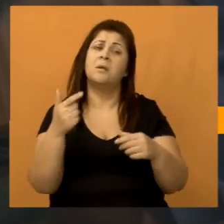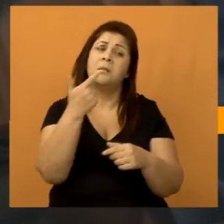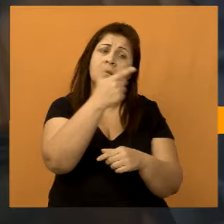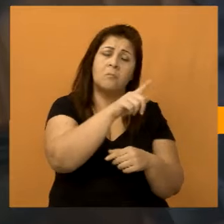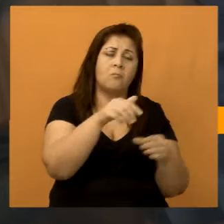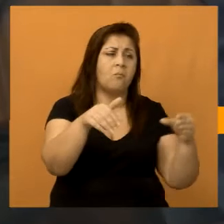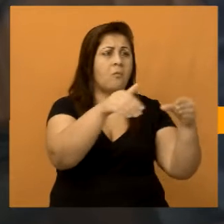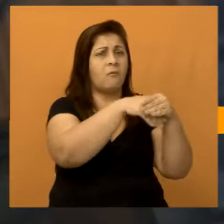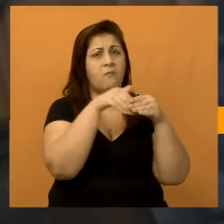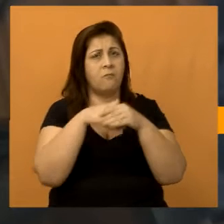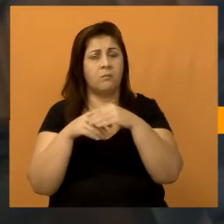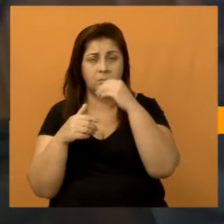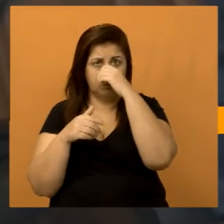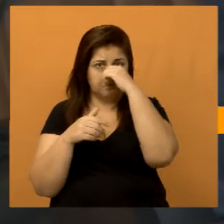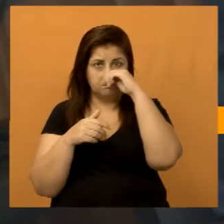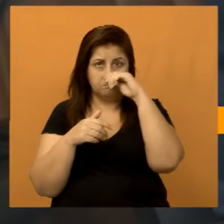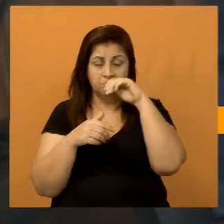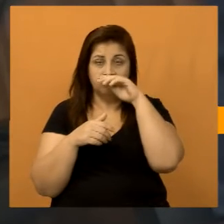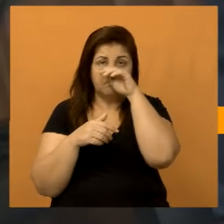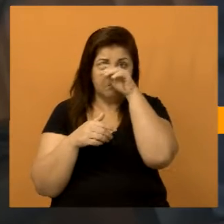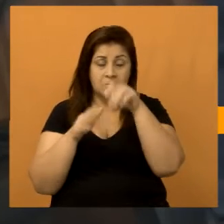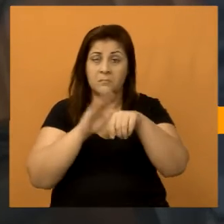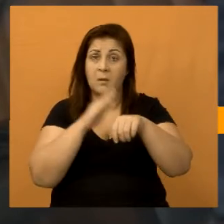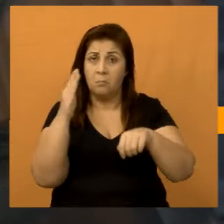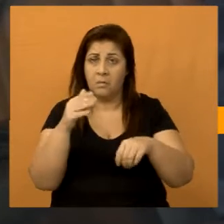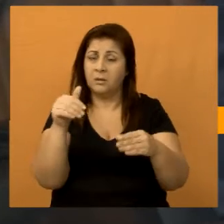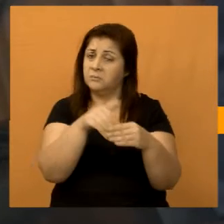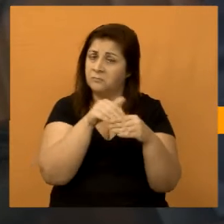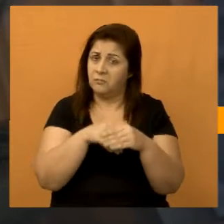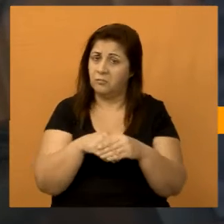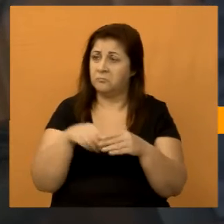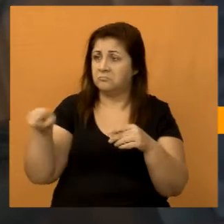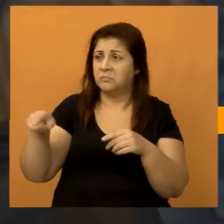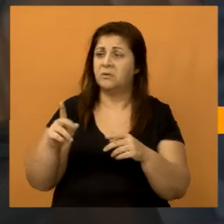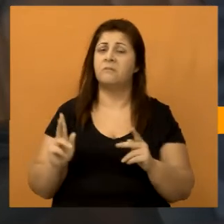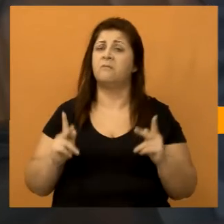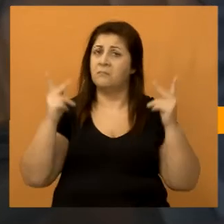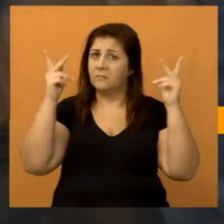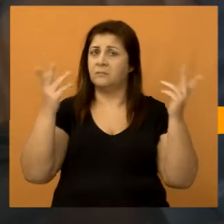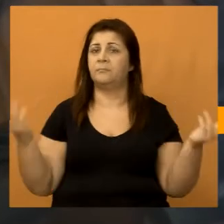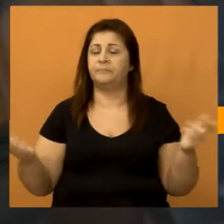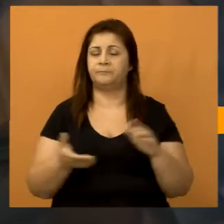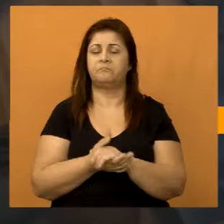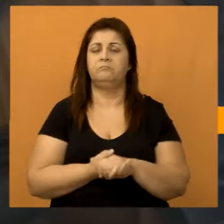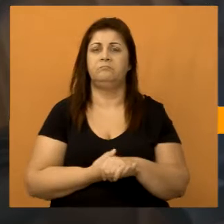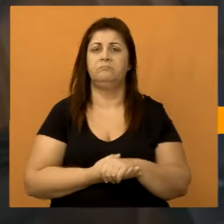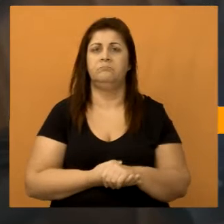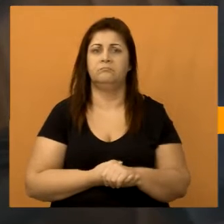pelos vereadores. Como manda a maioria dos votos, eu acho que teria que ser dessa forma.